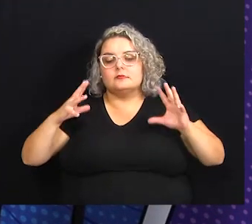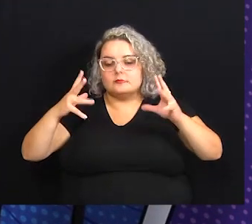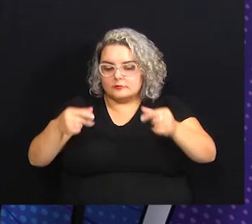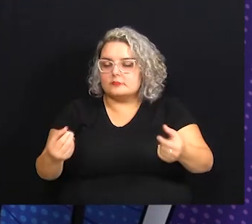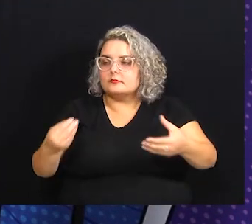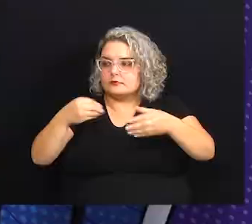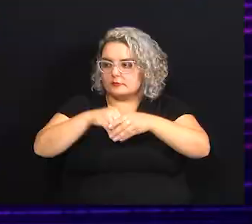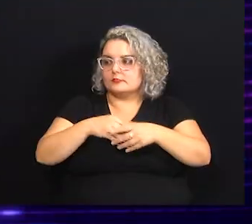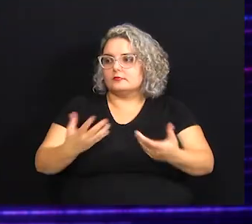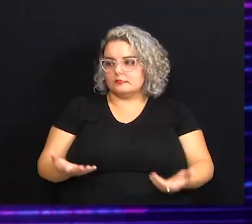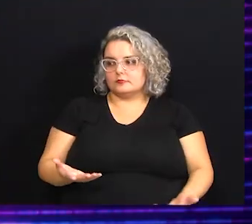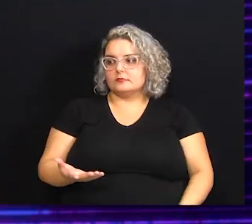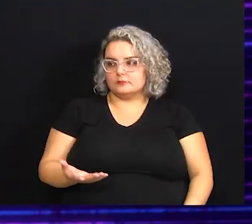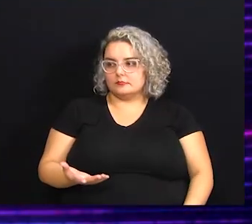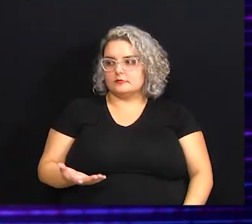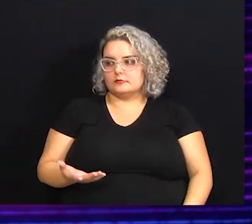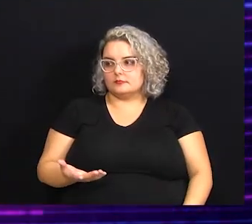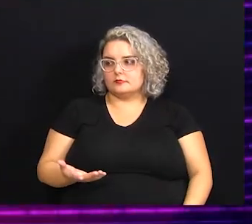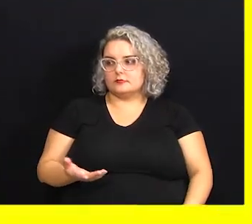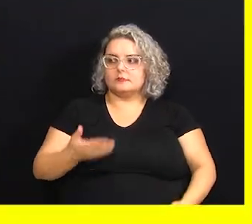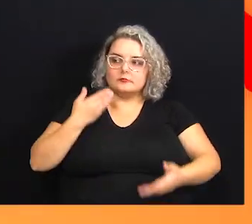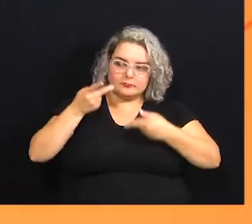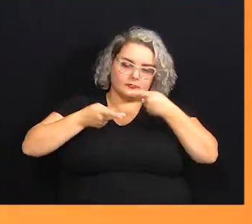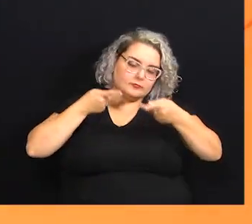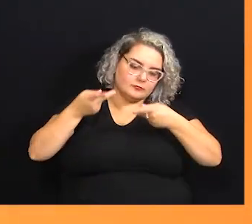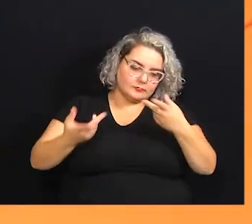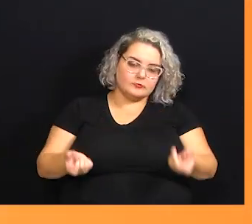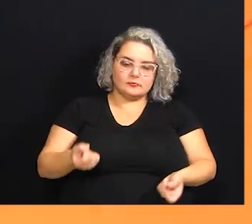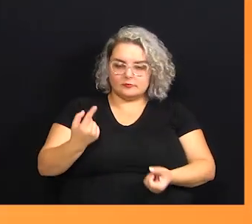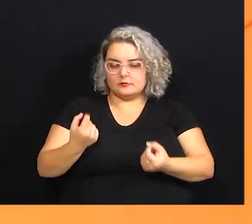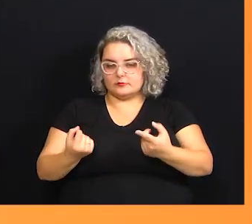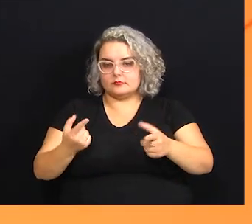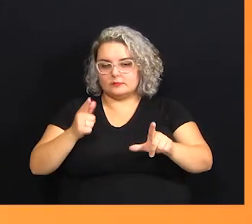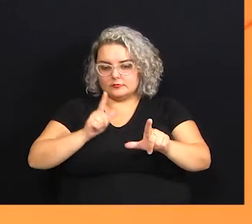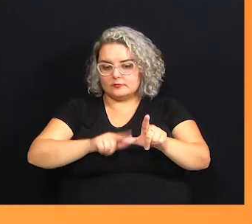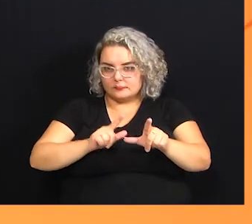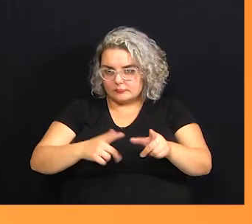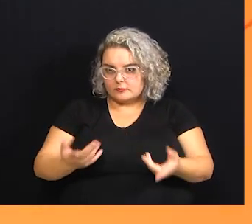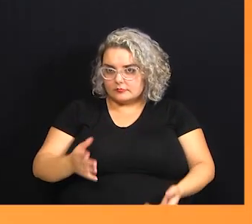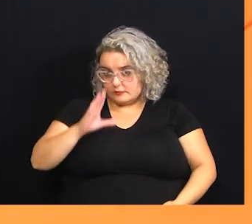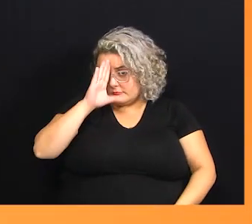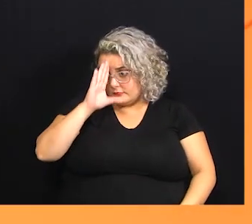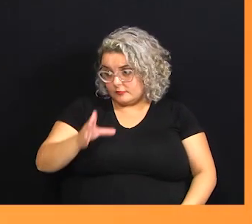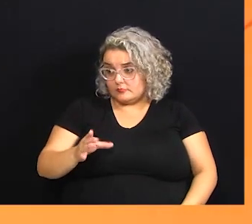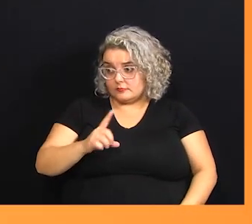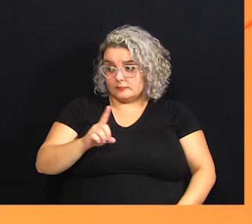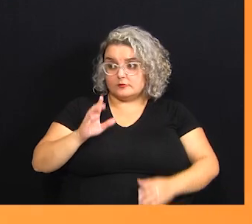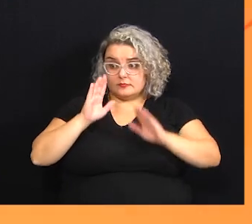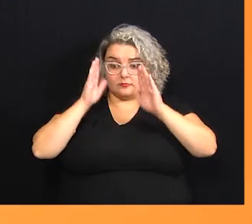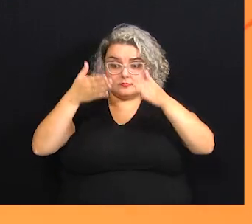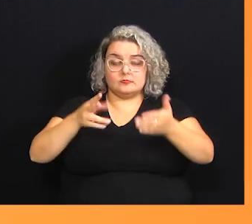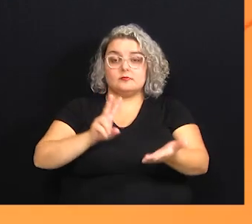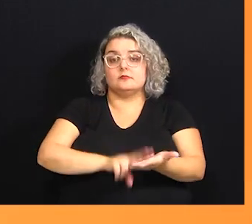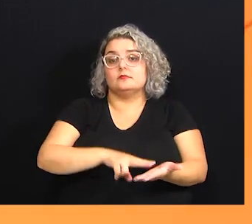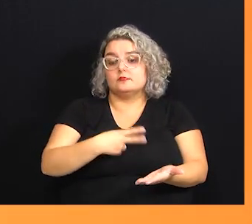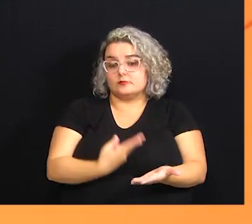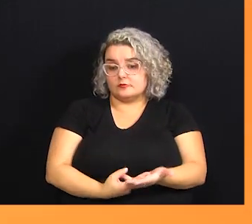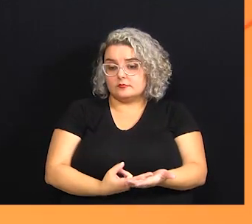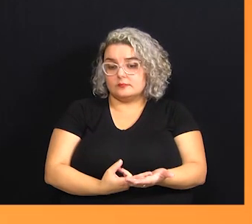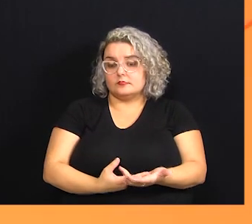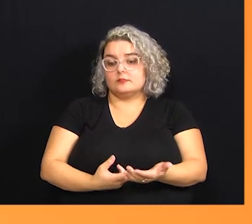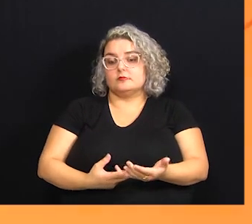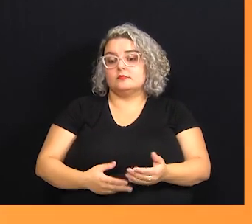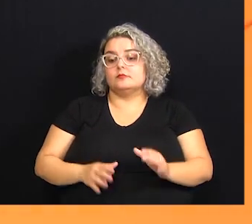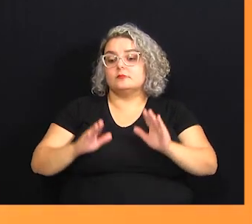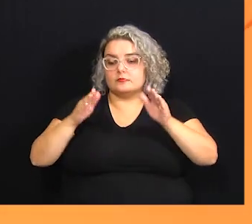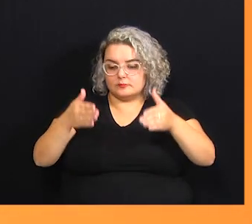Eu acho assim, eu vou dar uma comentada sobre algumas letras, mas eu acho que o principal não é o focar na tradução da letra